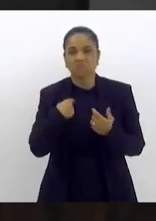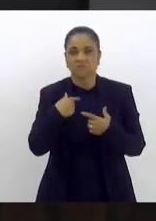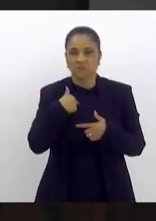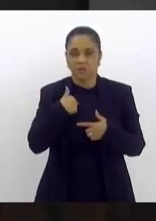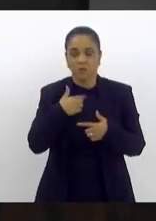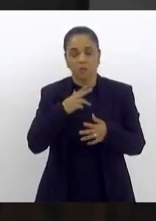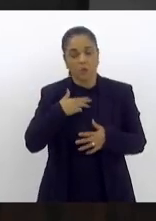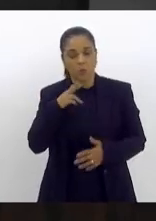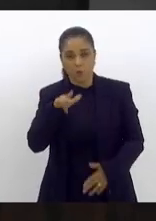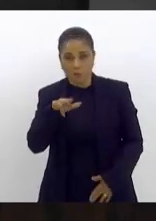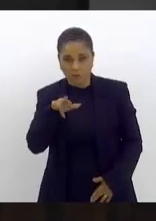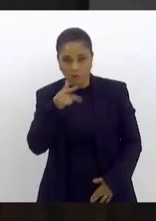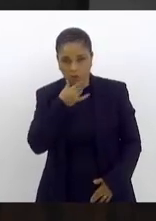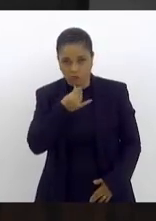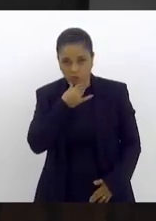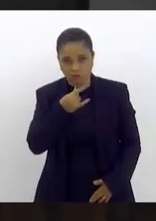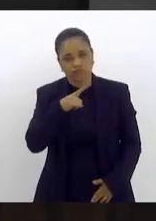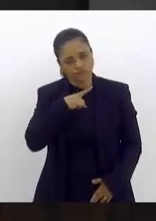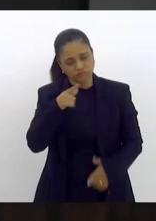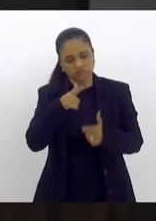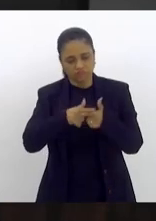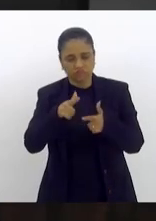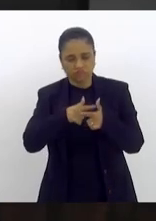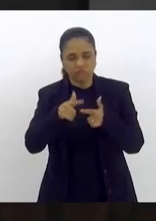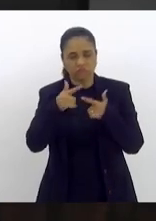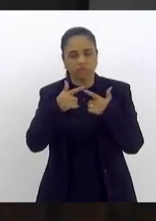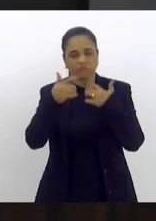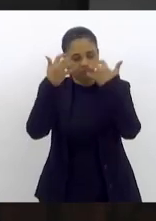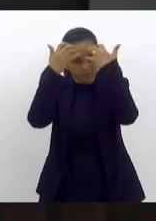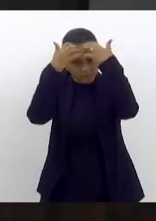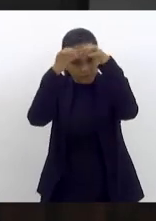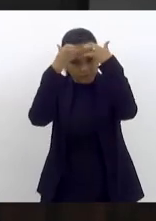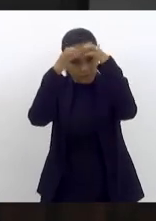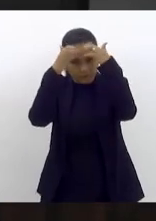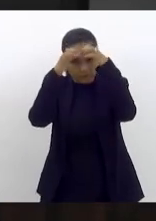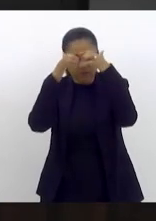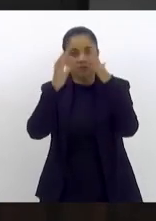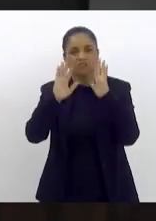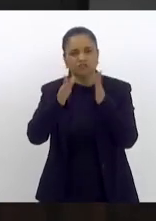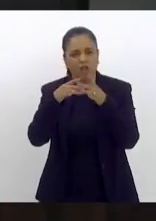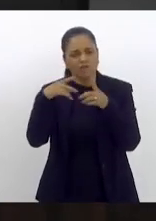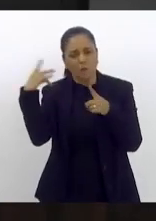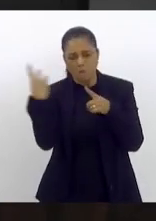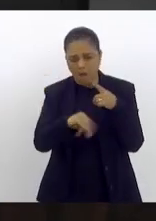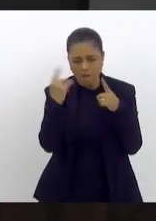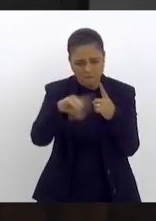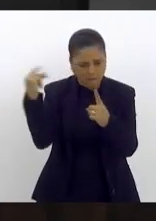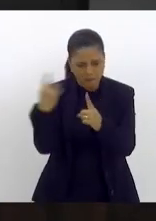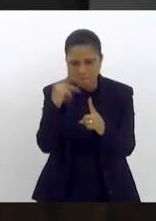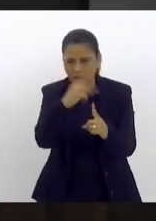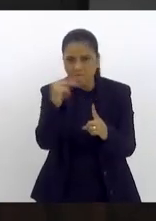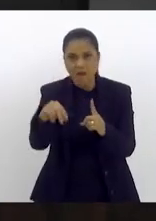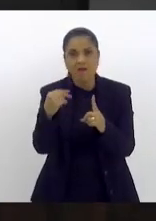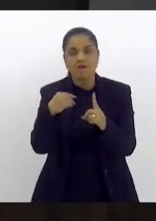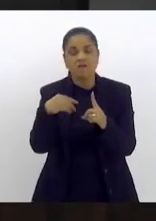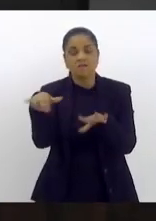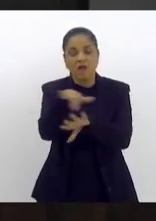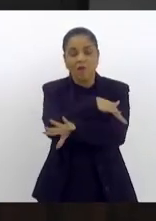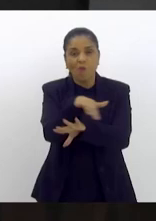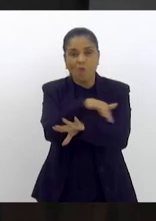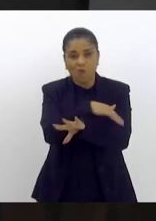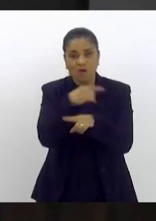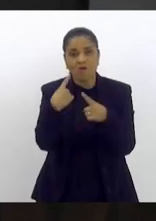um irmão que tem problemas mentais e que já foi espancado porque não souberam